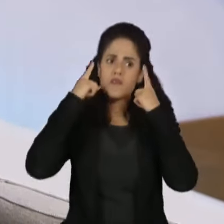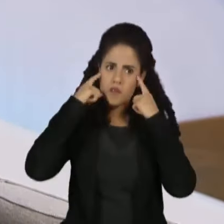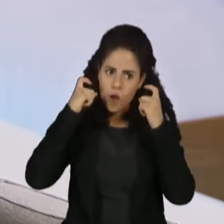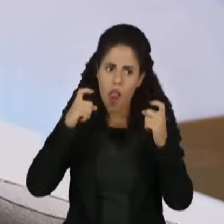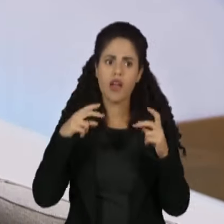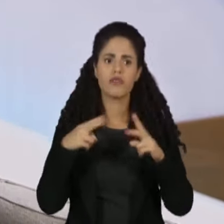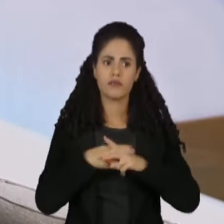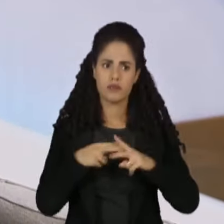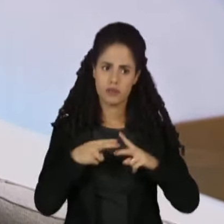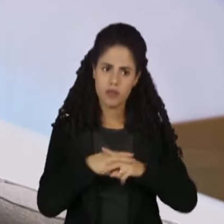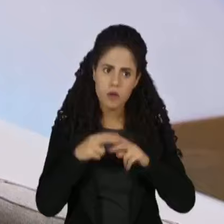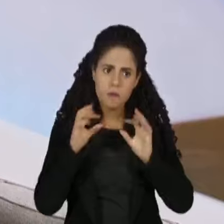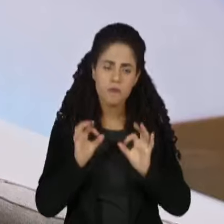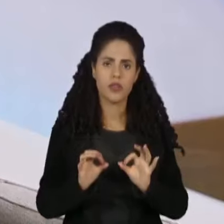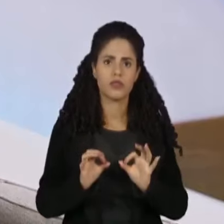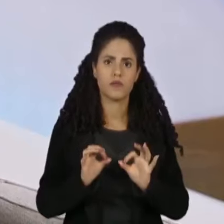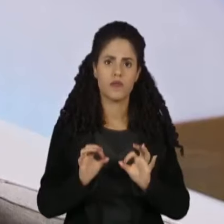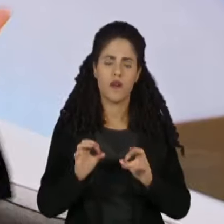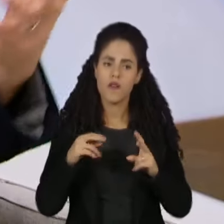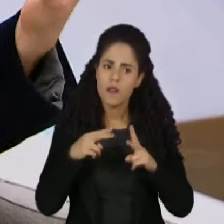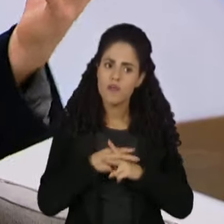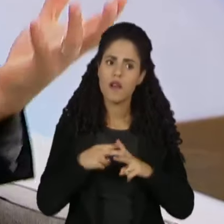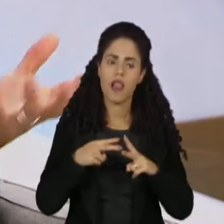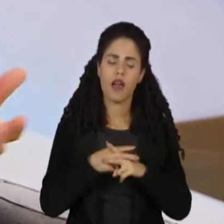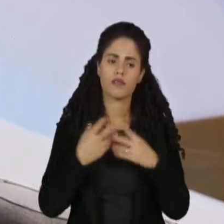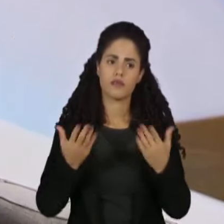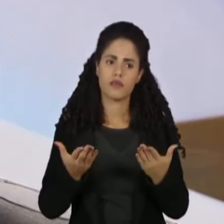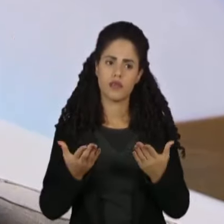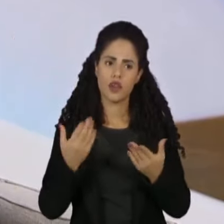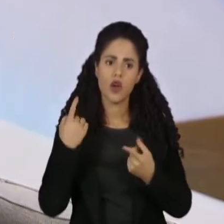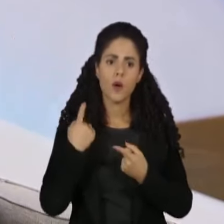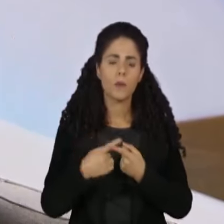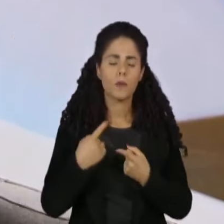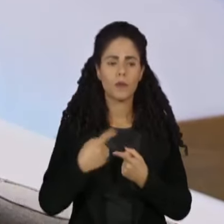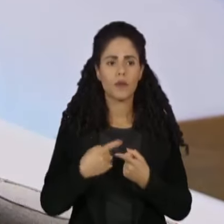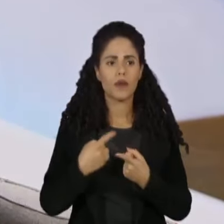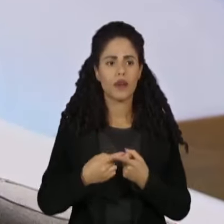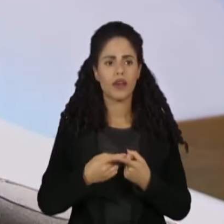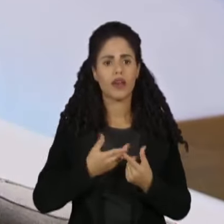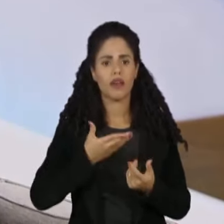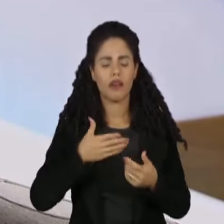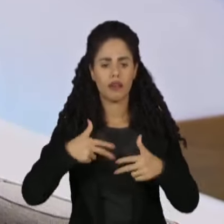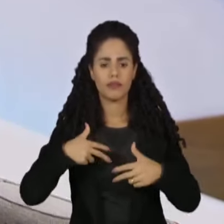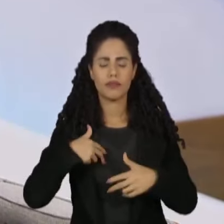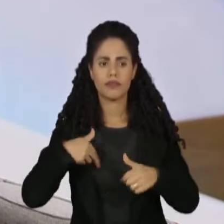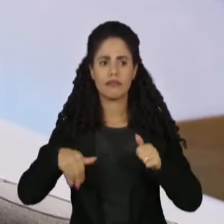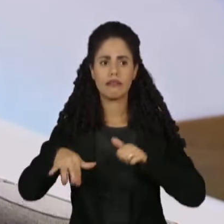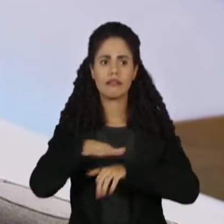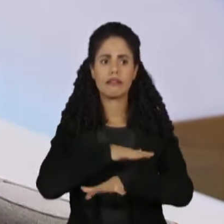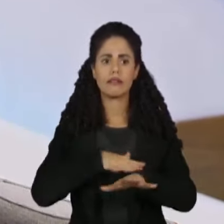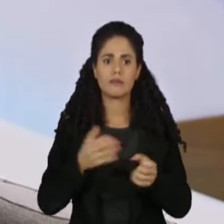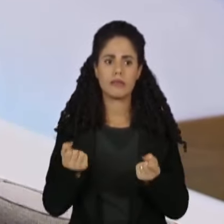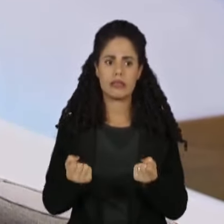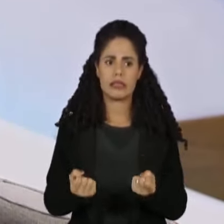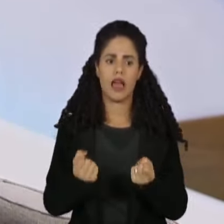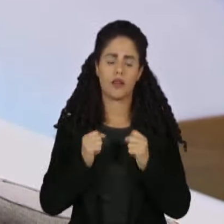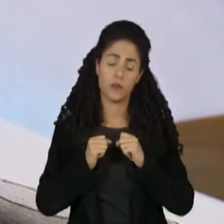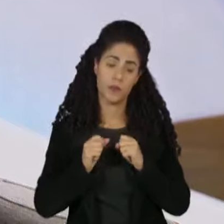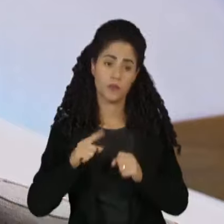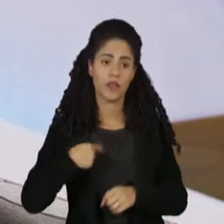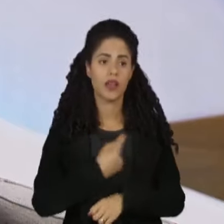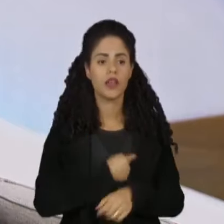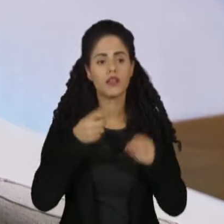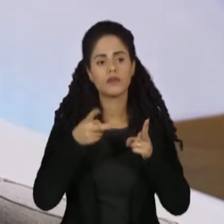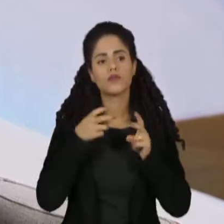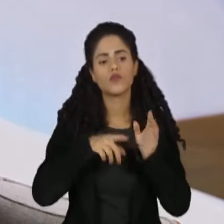o Marçal Ele trouxe esse clima eh bélico pro pro processo eh nós estávamos com